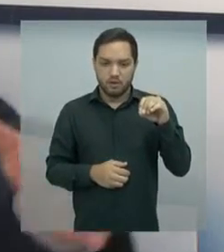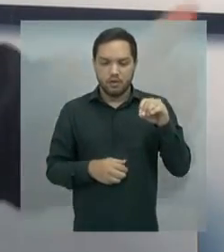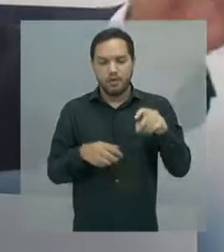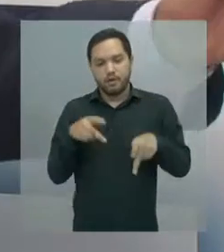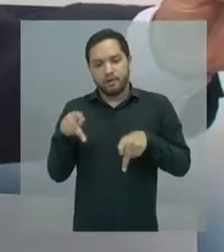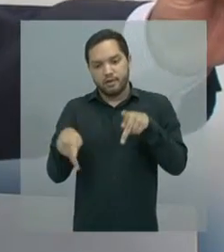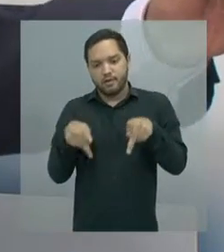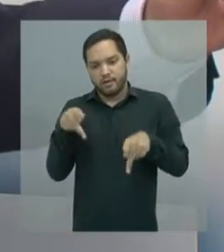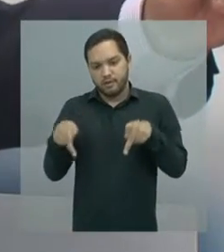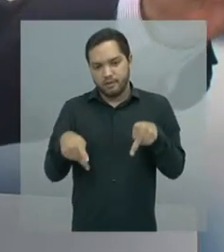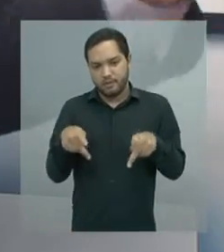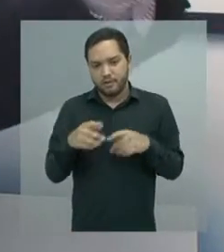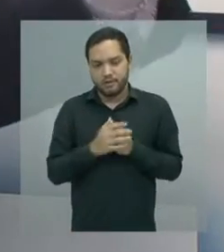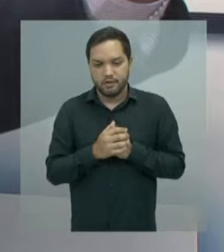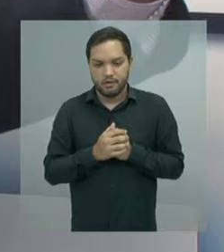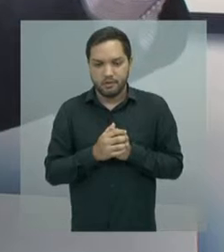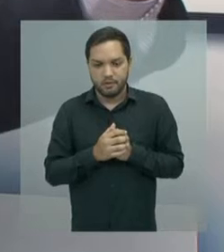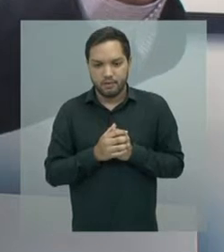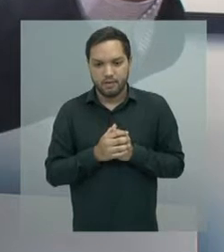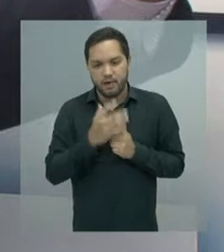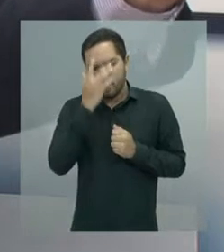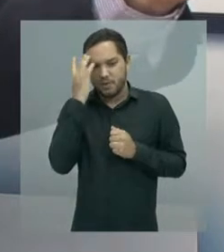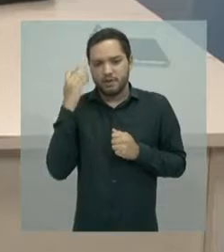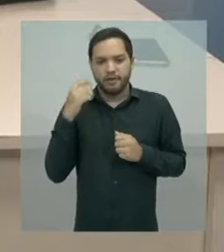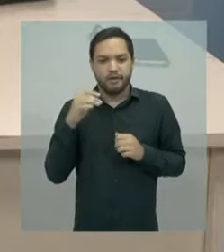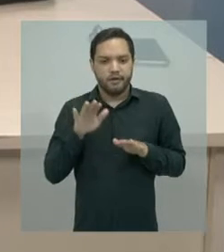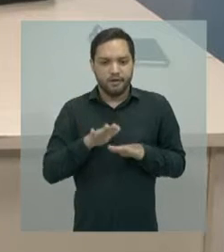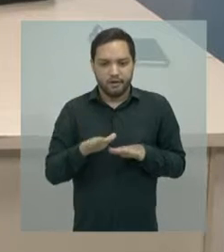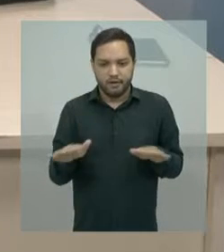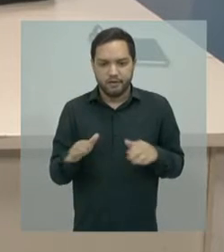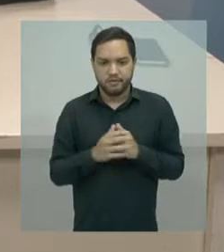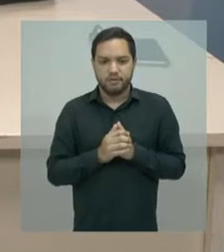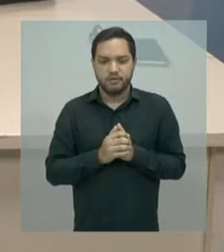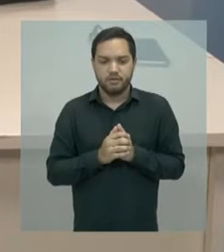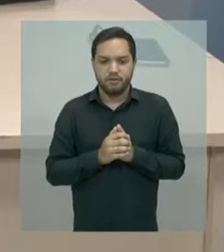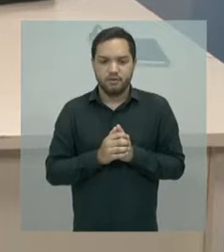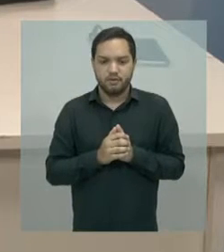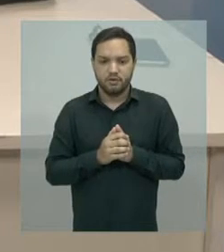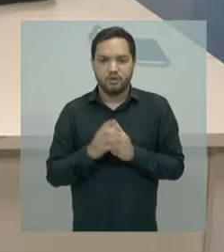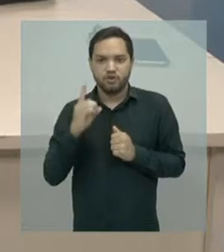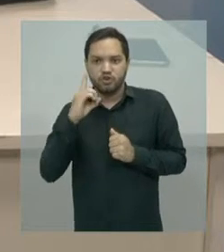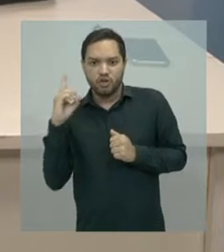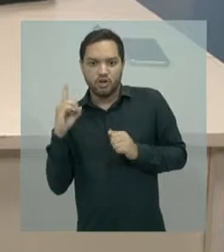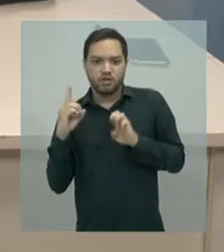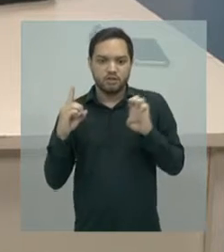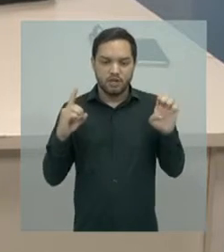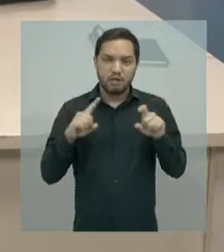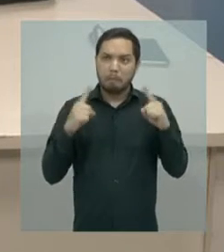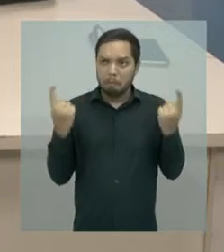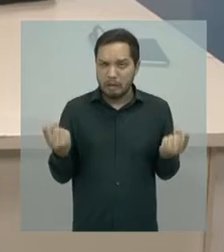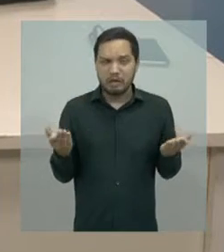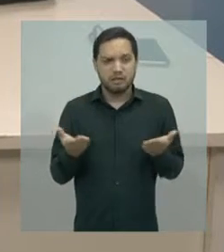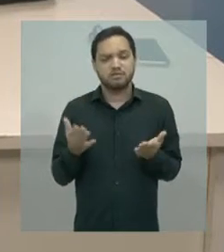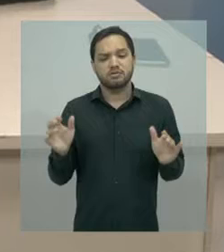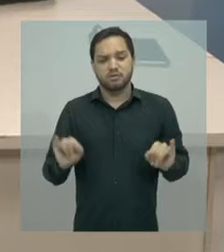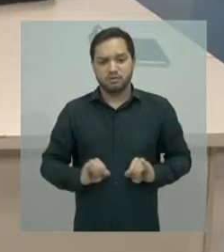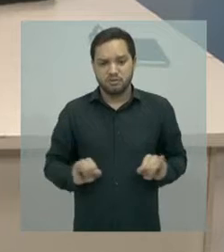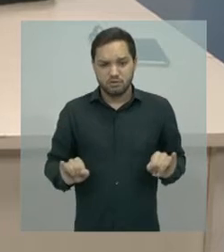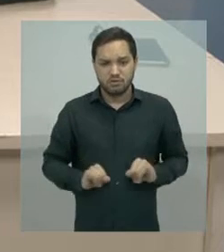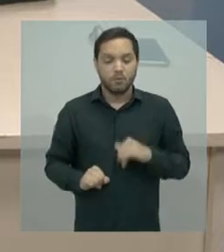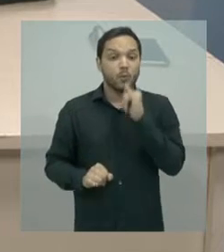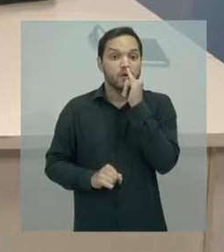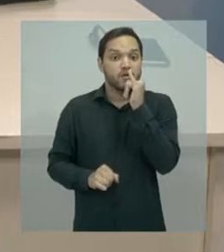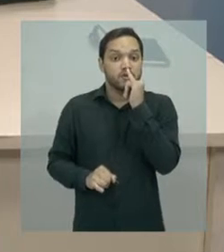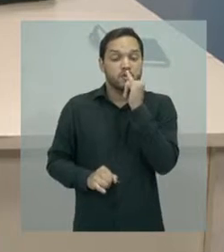coloca. Fica nesse maniqueísmo, nessa loucura, nessa divisão louca, né, deputado? E o povo brasileiro é que está sofrendo. Você vê, se entregar uma riqueza como